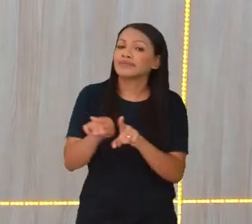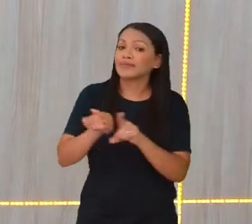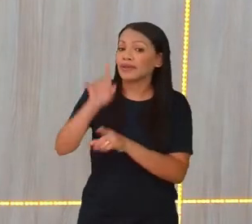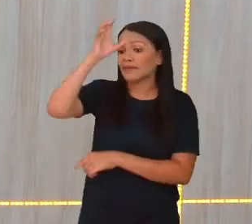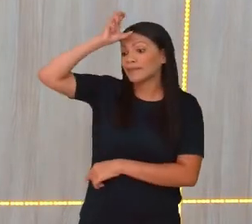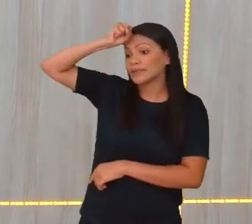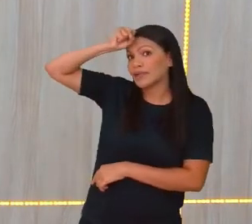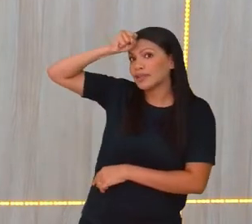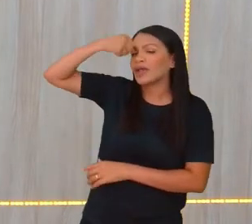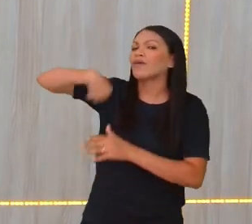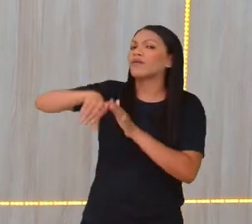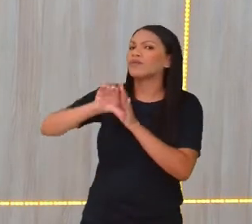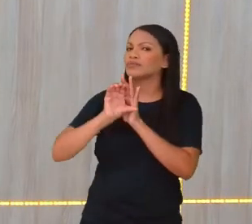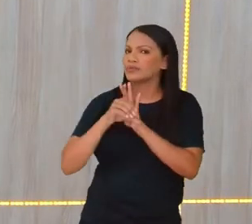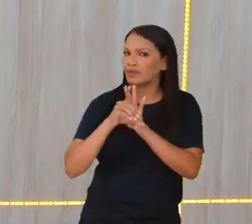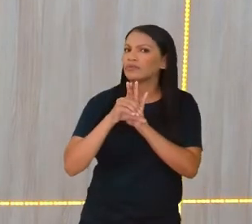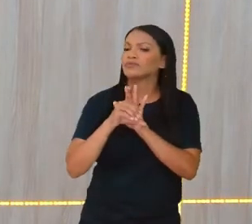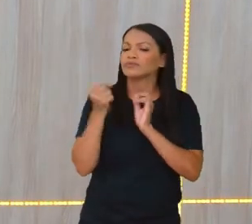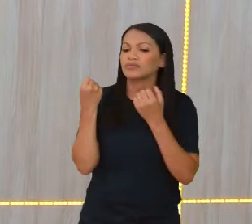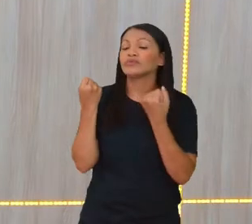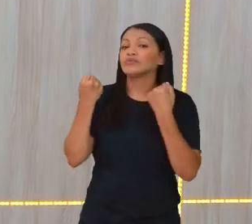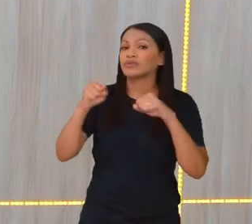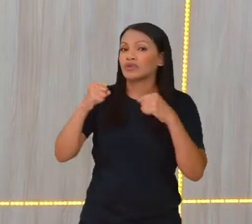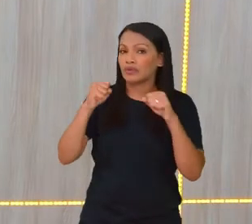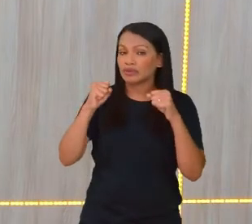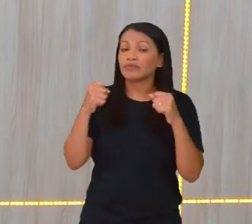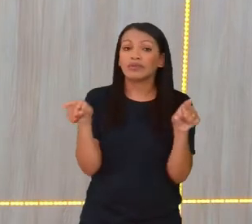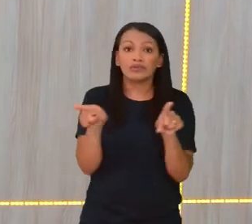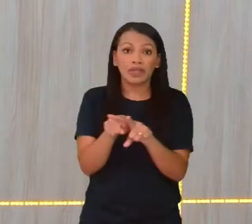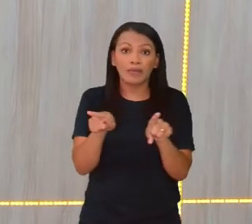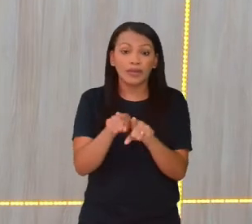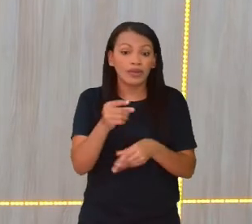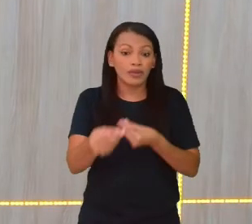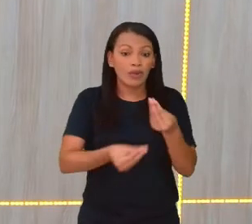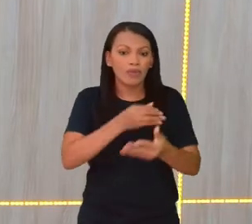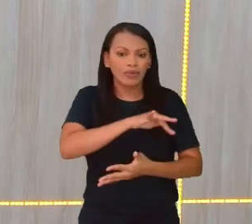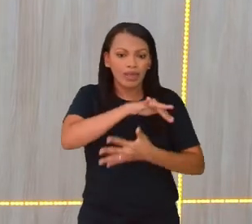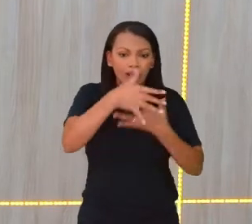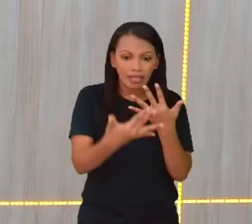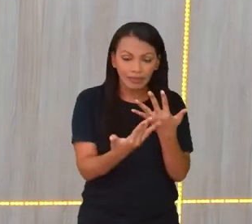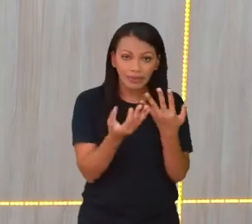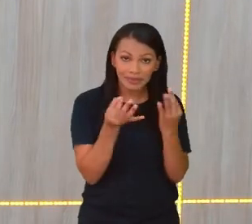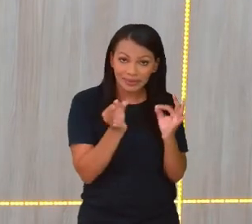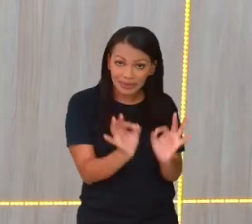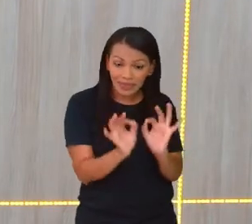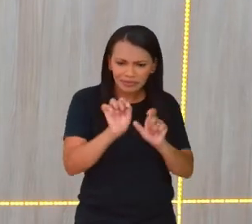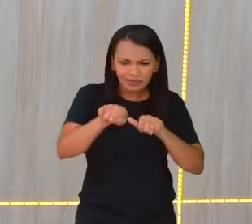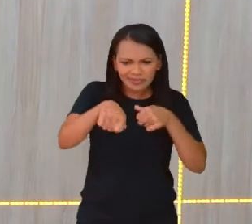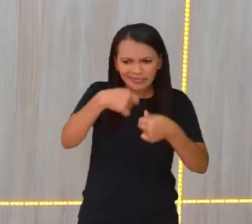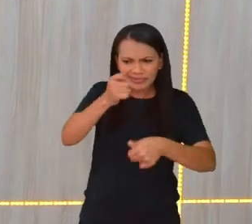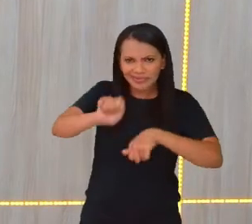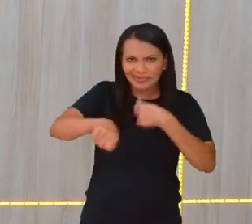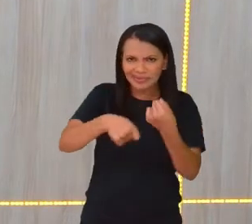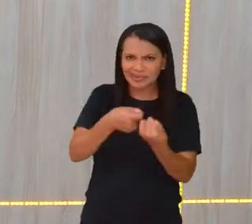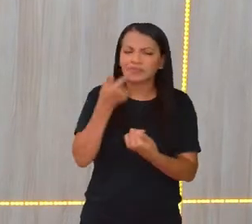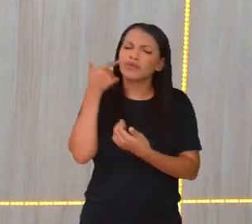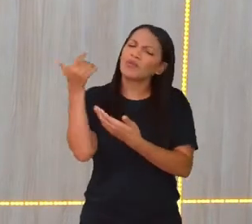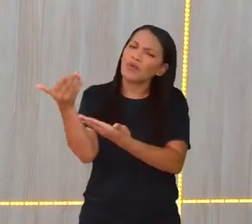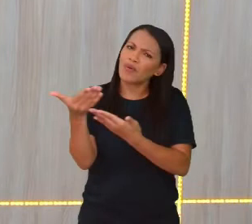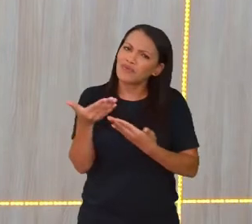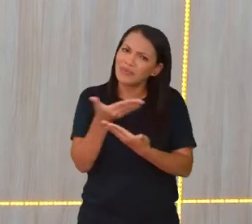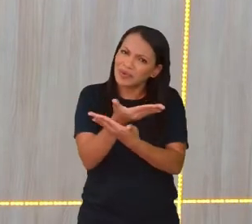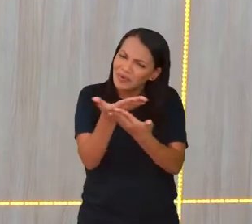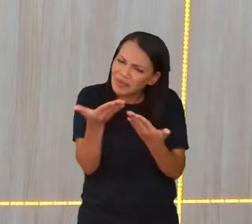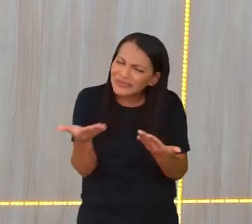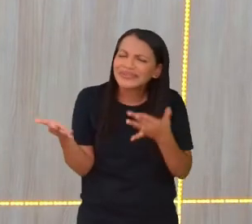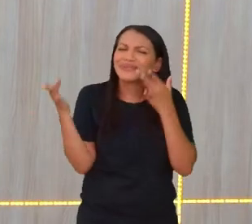sobre o conteúdo de educação física, como aí um pouquinho sobre as libras, né? Então, fica aí esse convite para